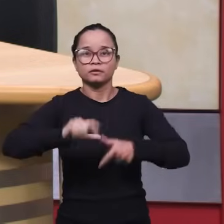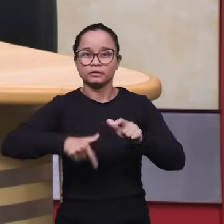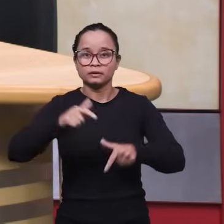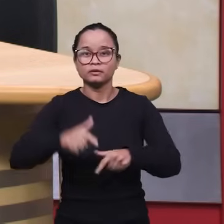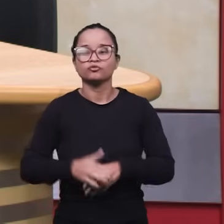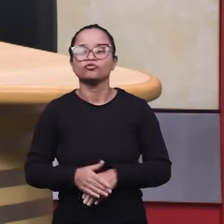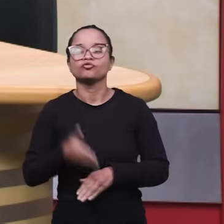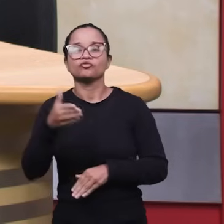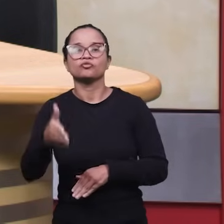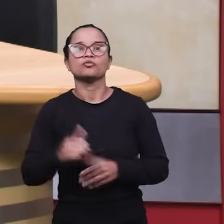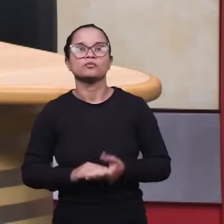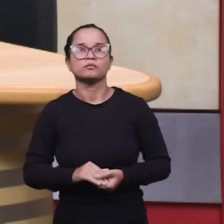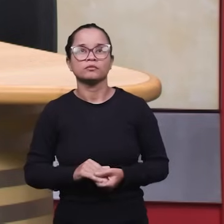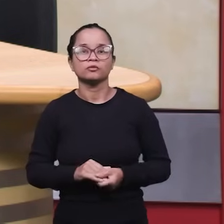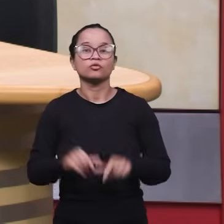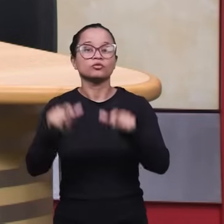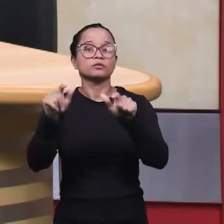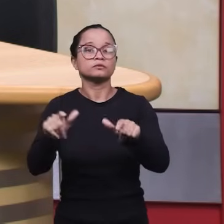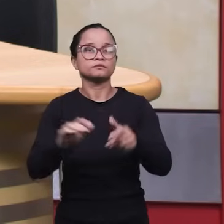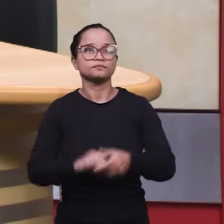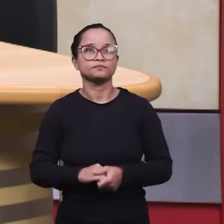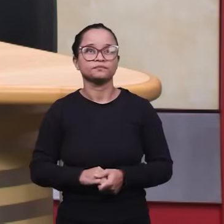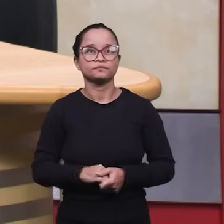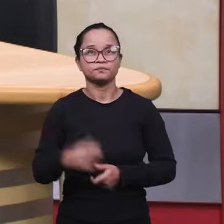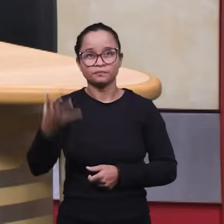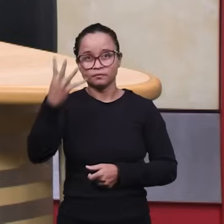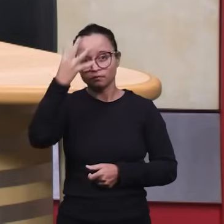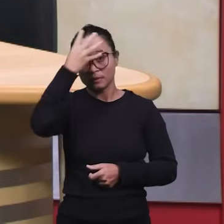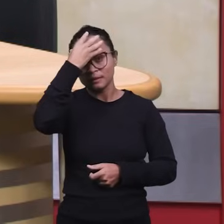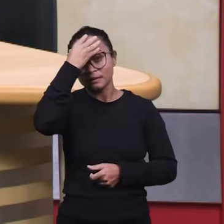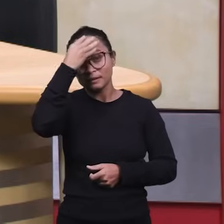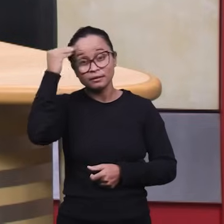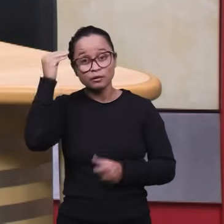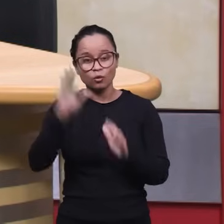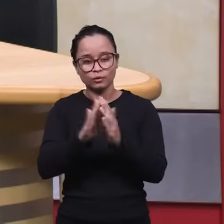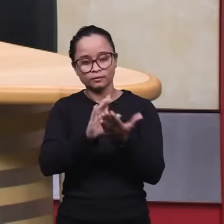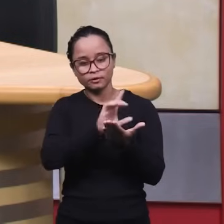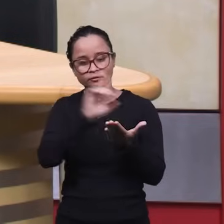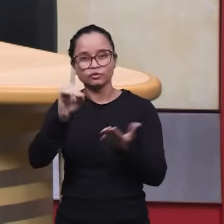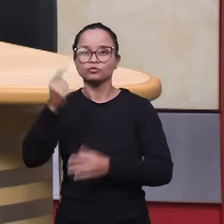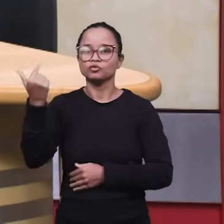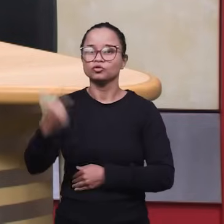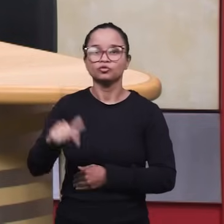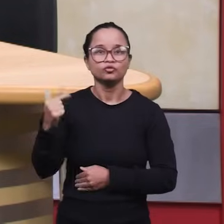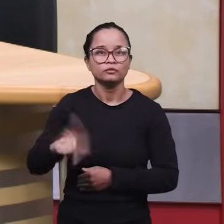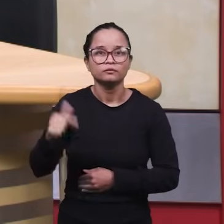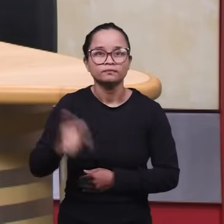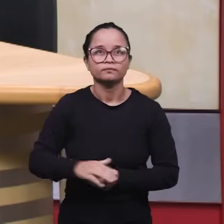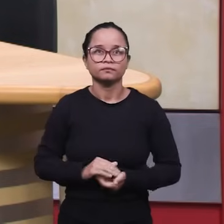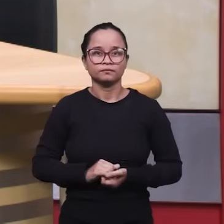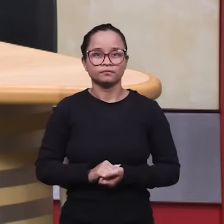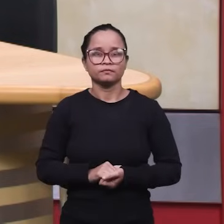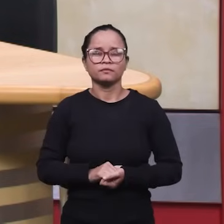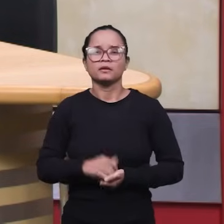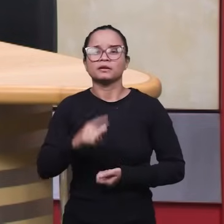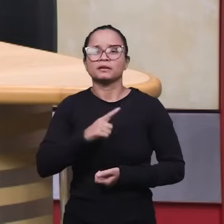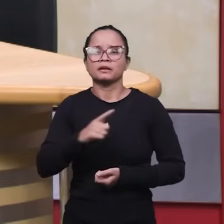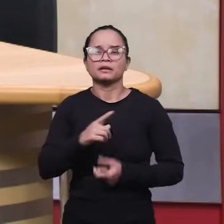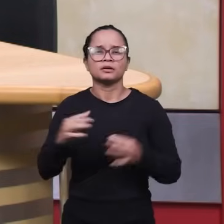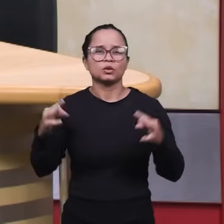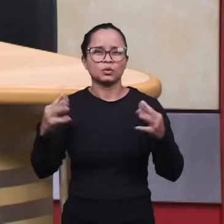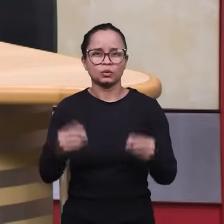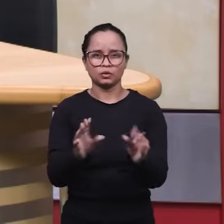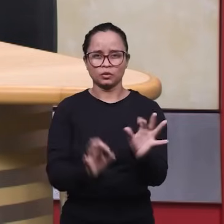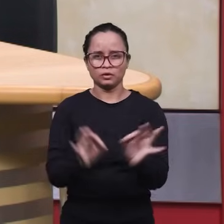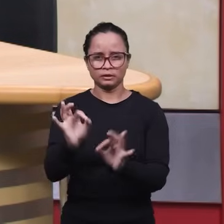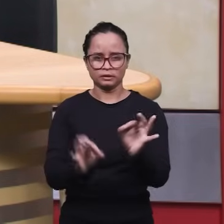Judá chegou a um tempo de apostasia tal em que se esqueceu da palavra de Deus, não tinha. Quer dizer, você tinha toda